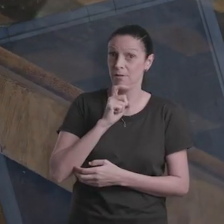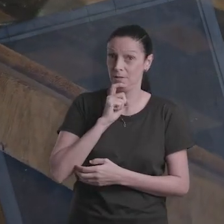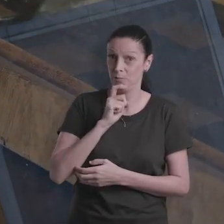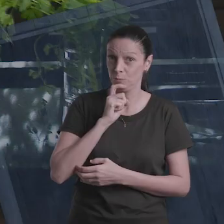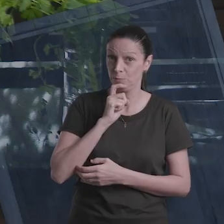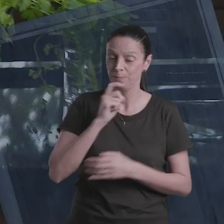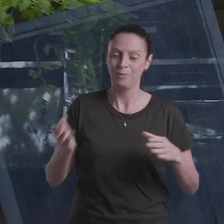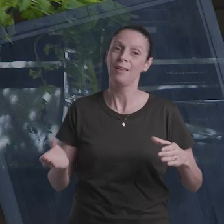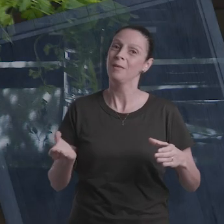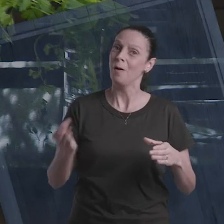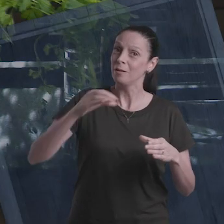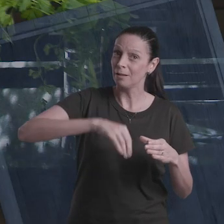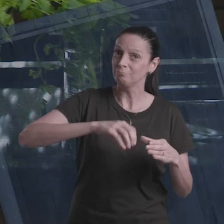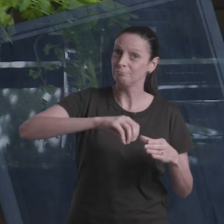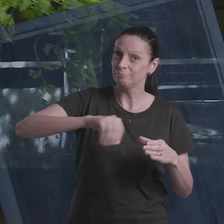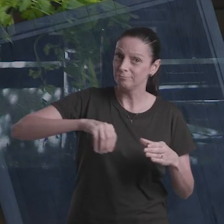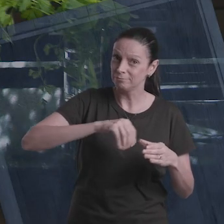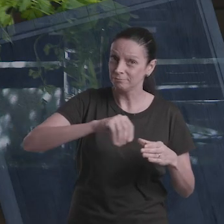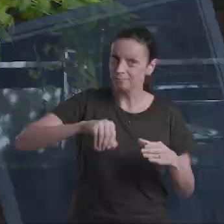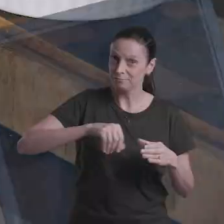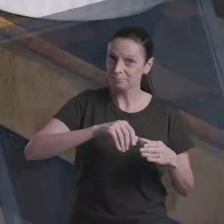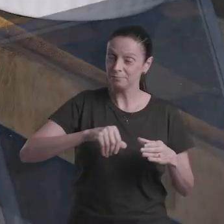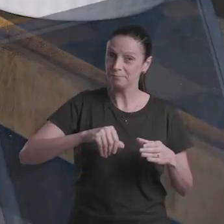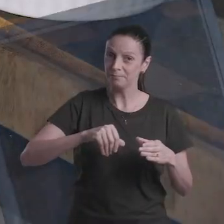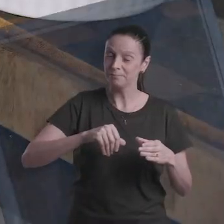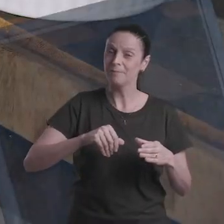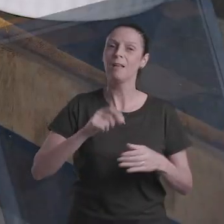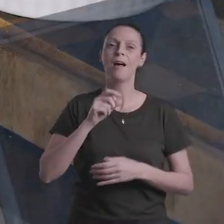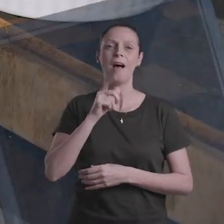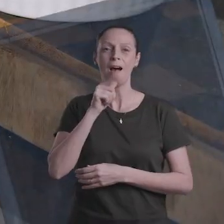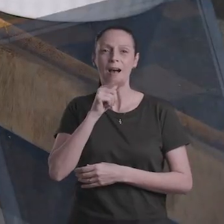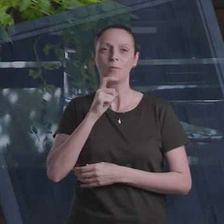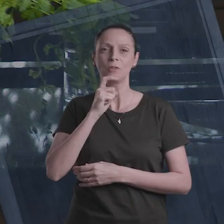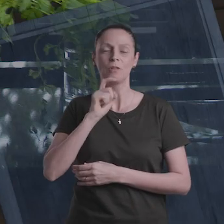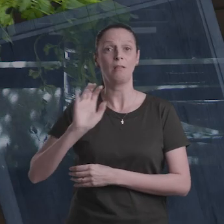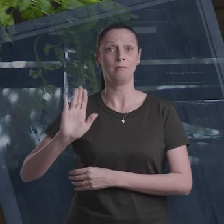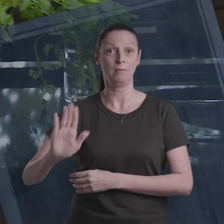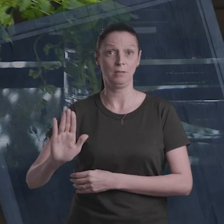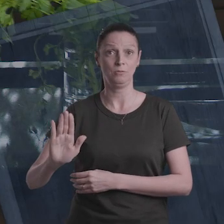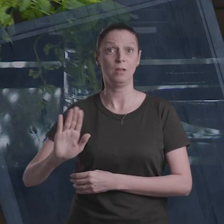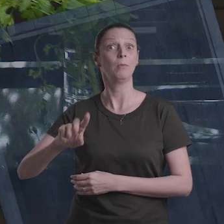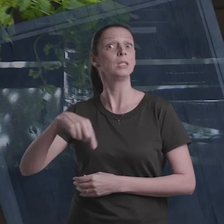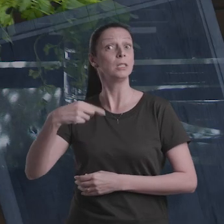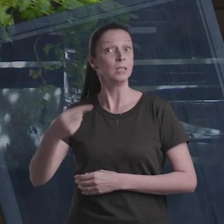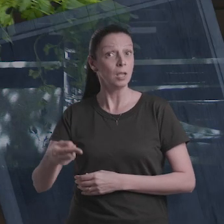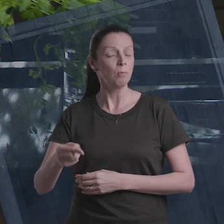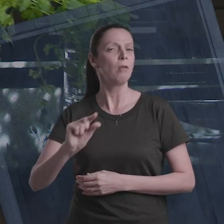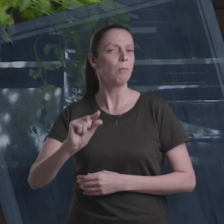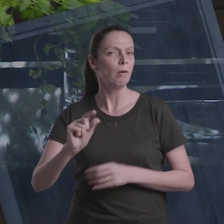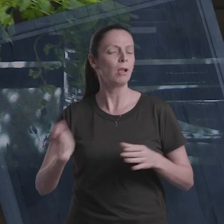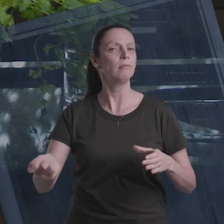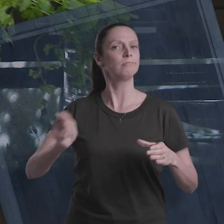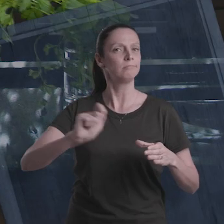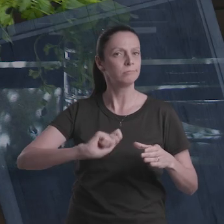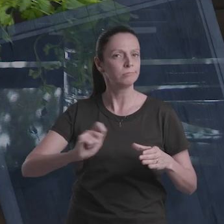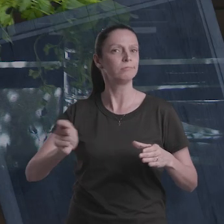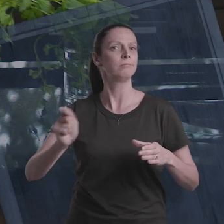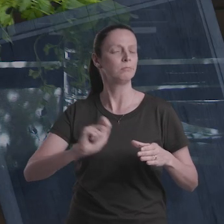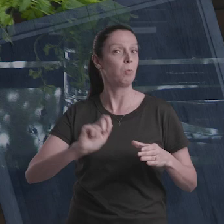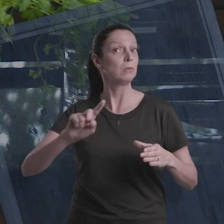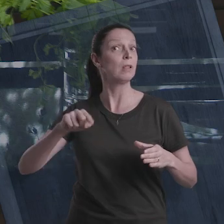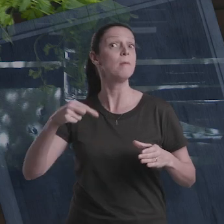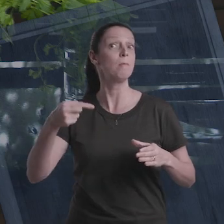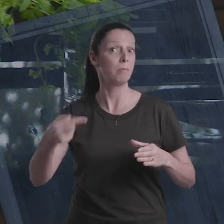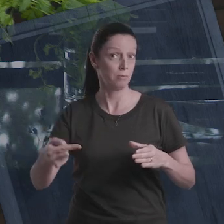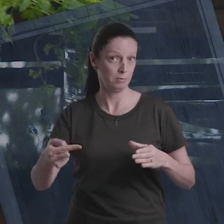gelada, o sal e a água gelada. Vamos deixar para acrescentar aos poucos, à medida